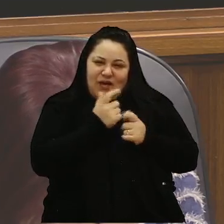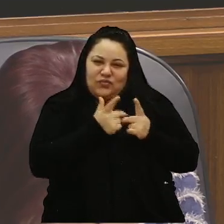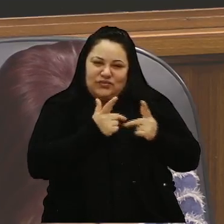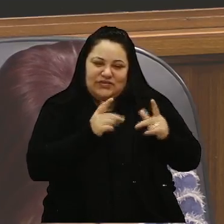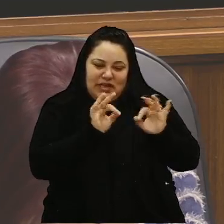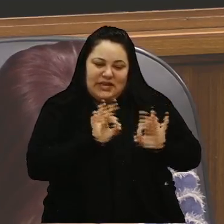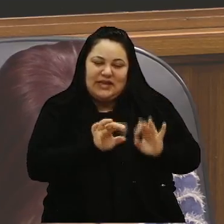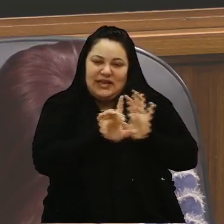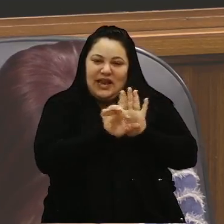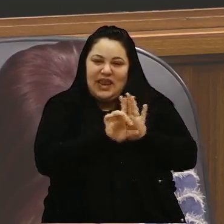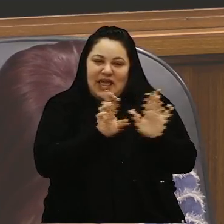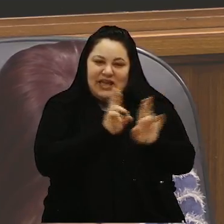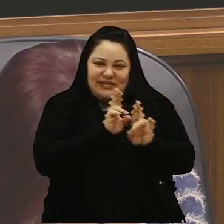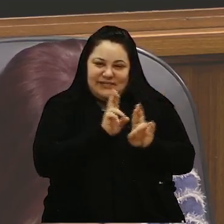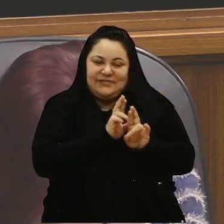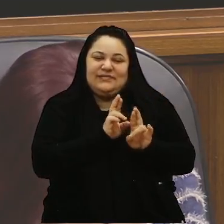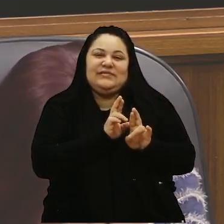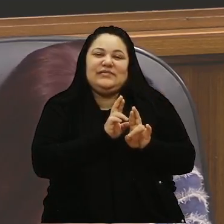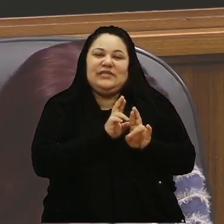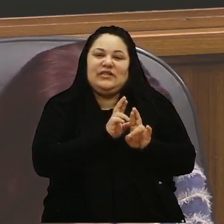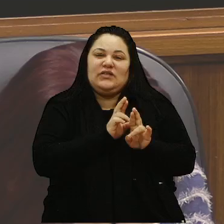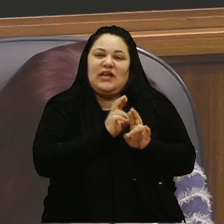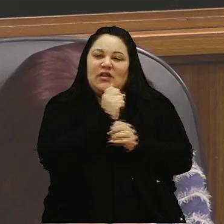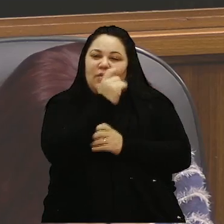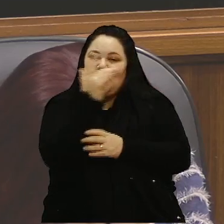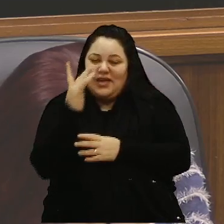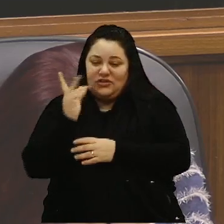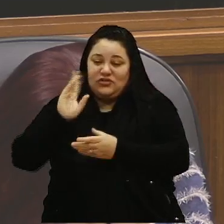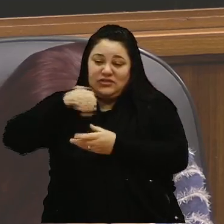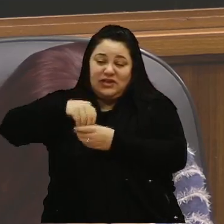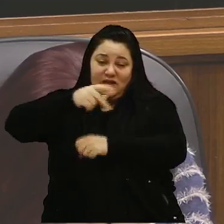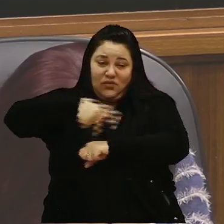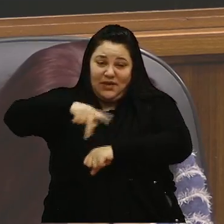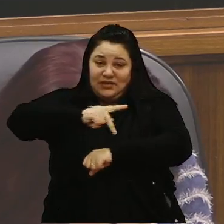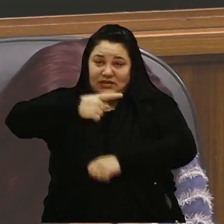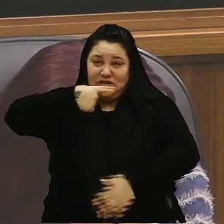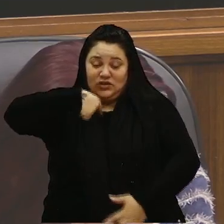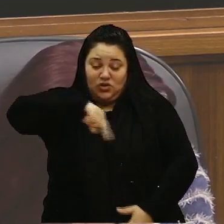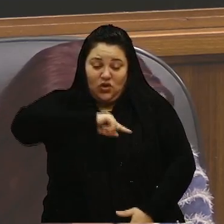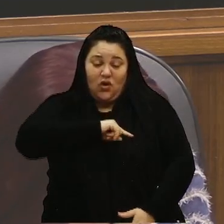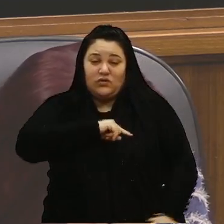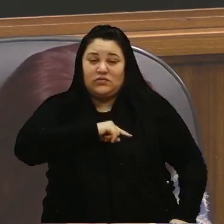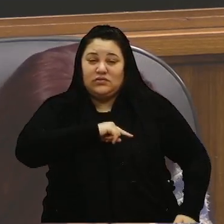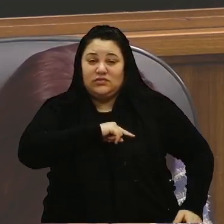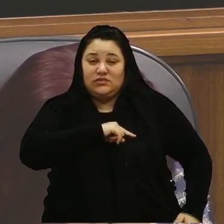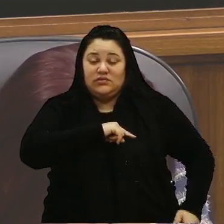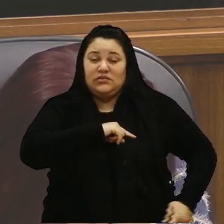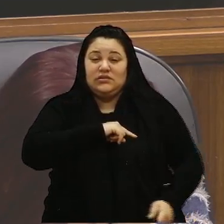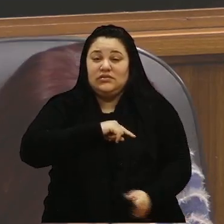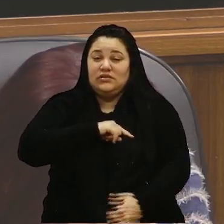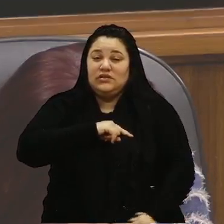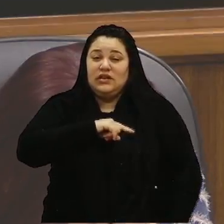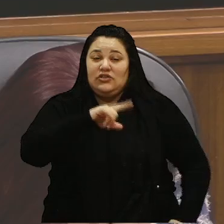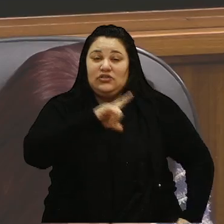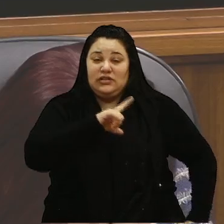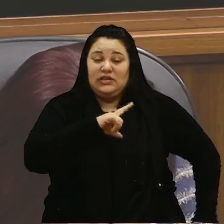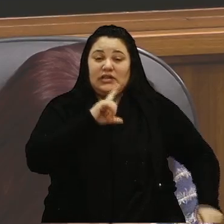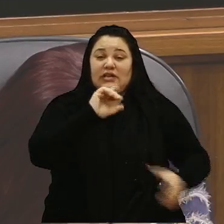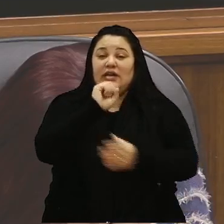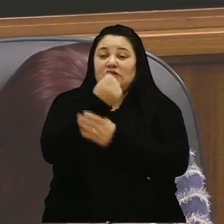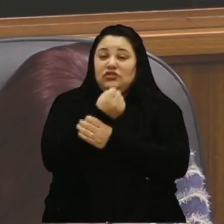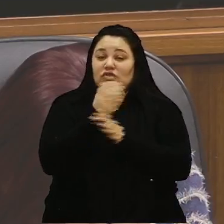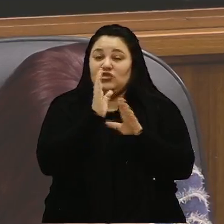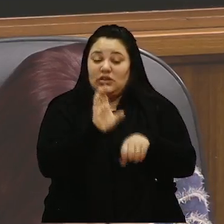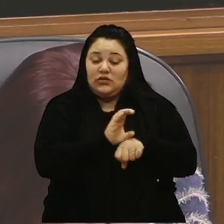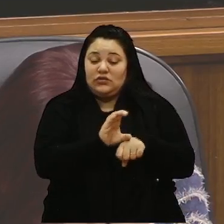respeito à questão ambiental no nosso país. A gente tem garantido na nossa Constituição Federal,